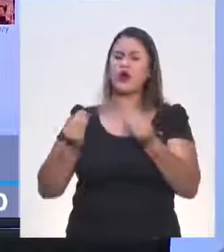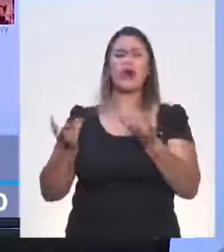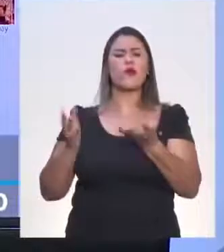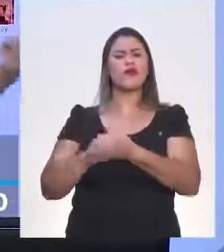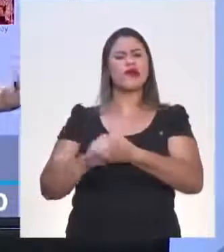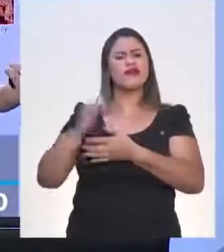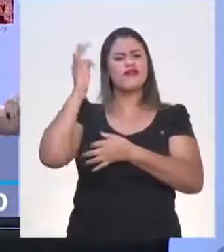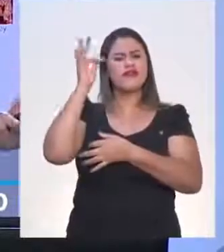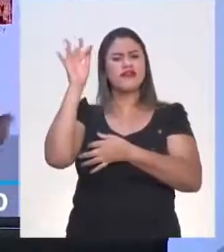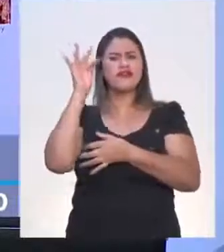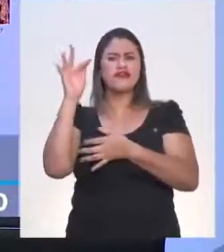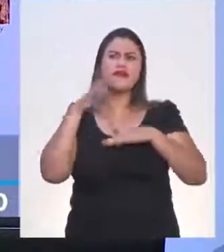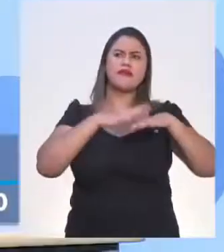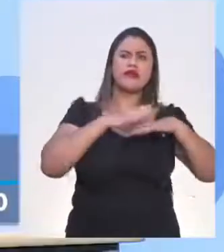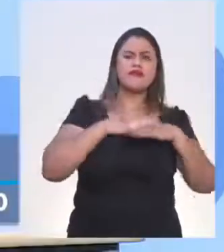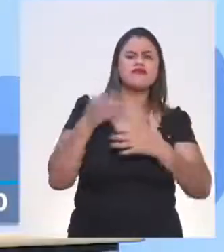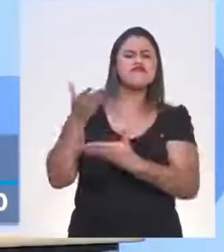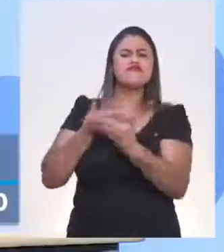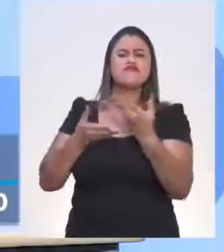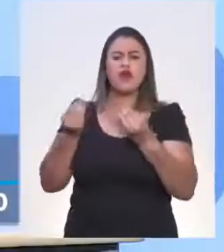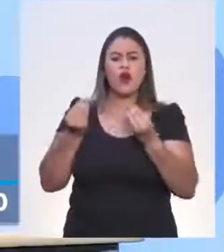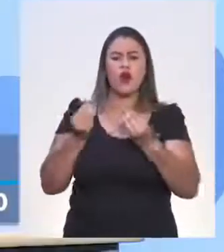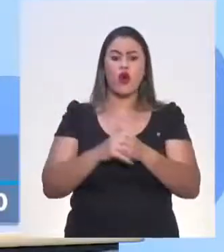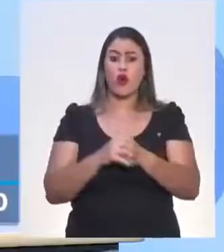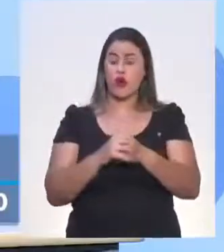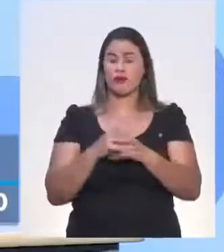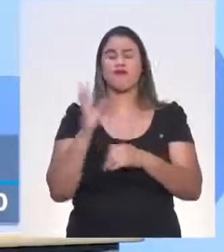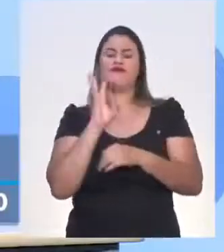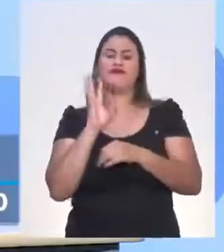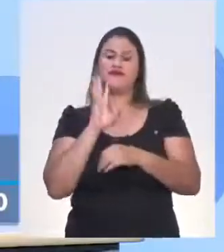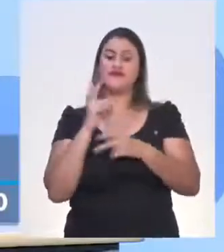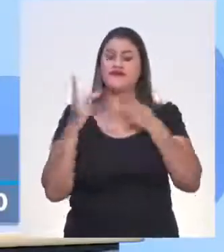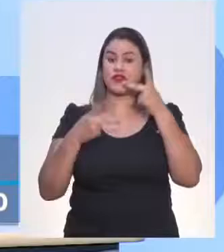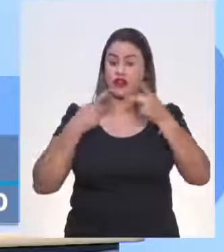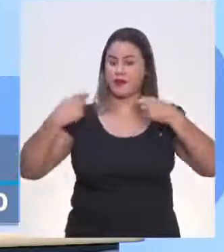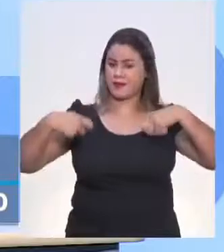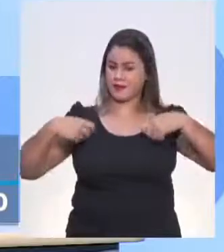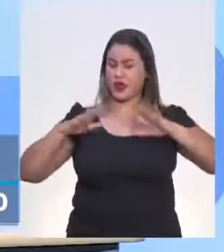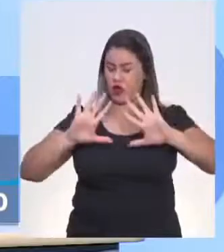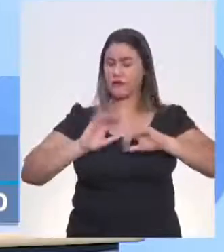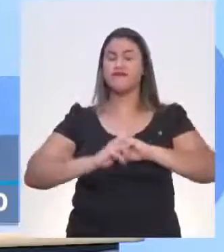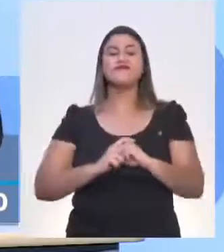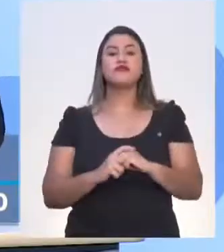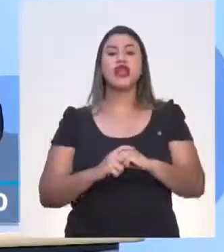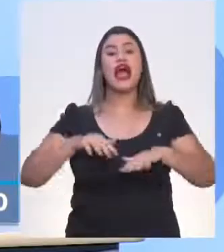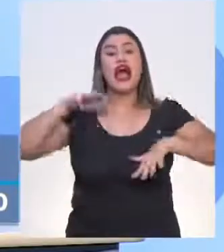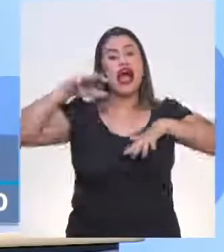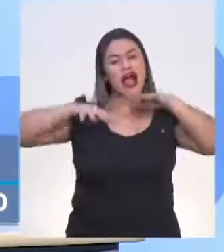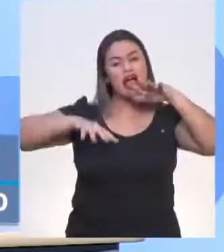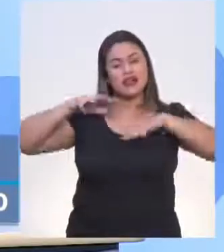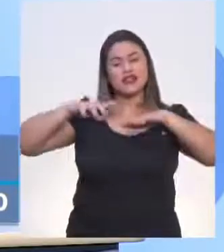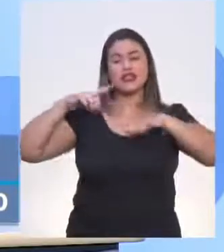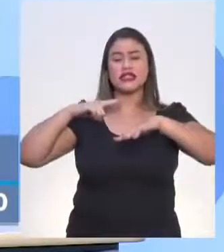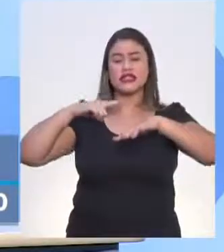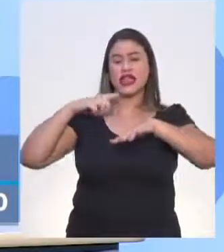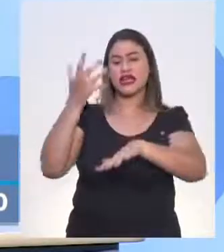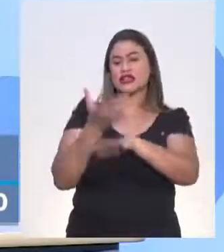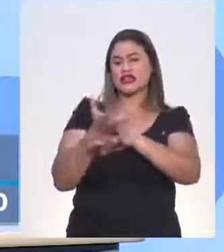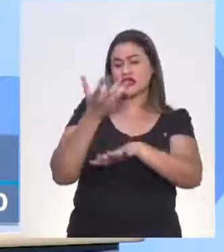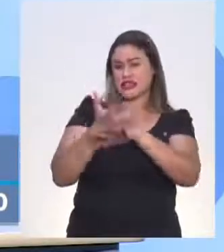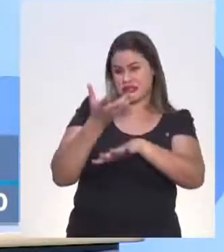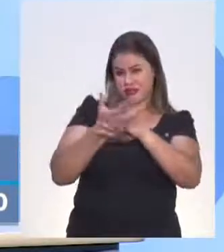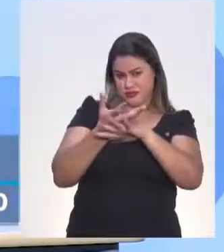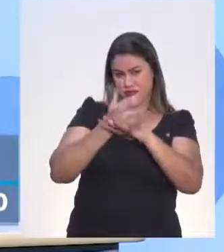relação da filosofia com a matemática? Legal, então vamos conversar um pouquinho sobre isso. Às vezes a gente tem as matérias, né,